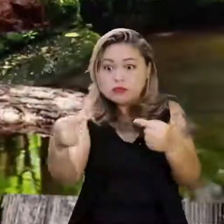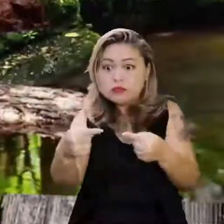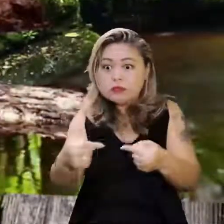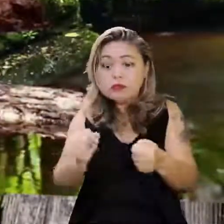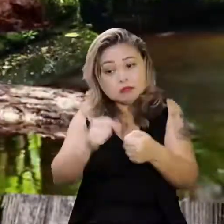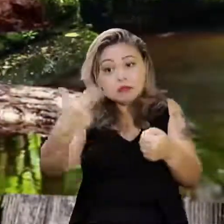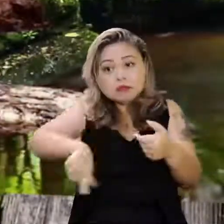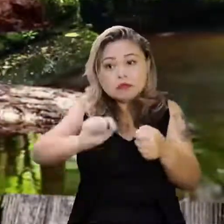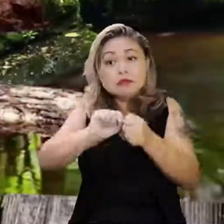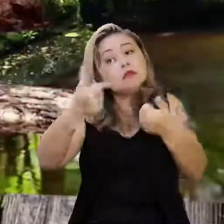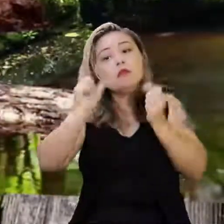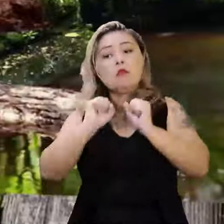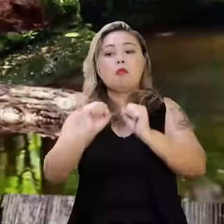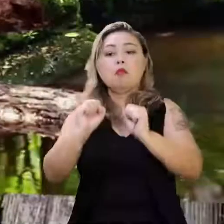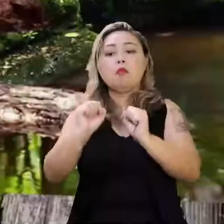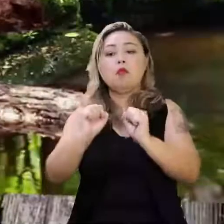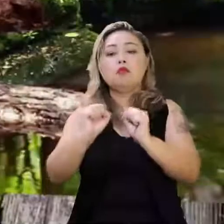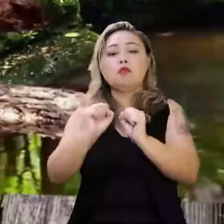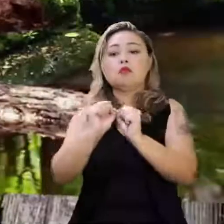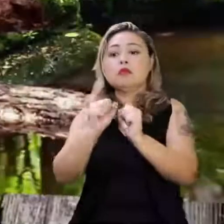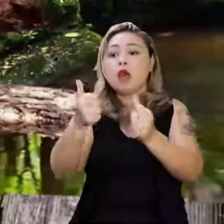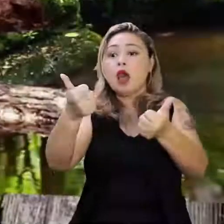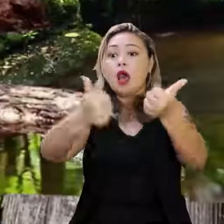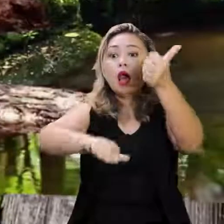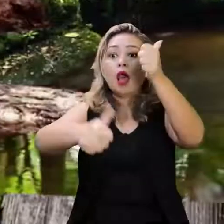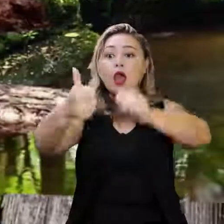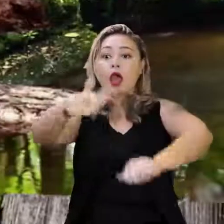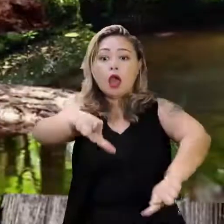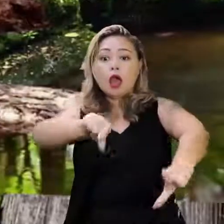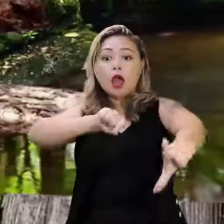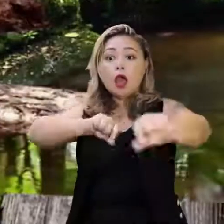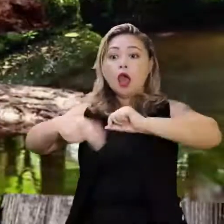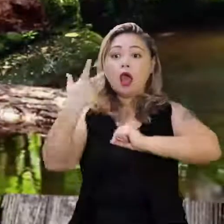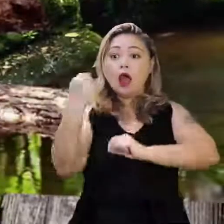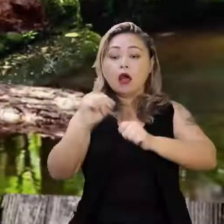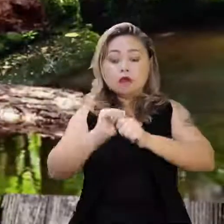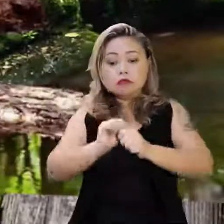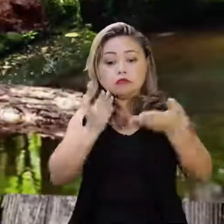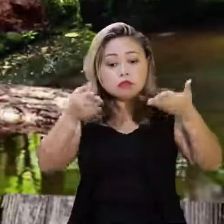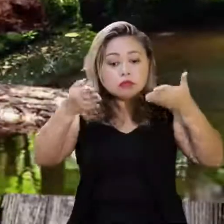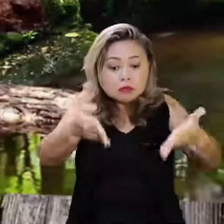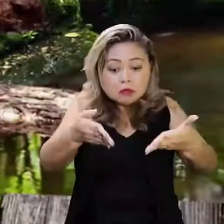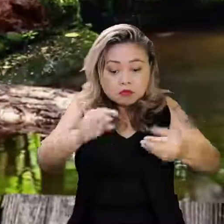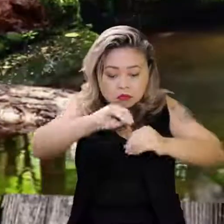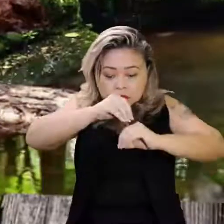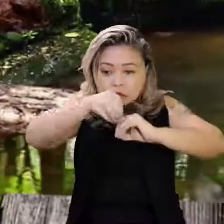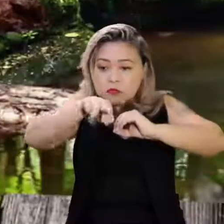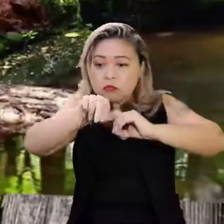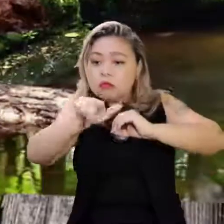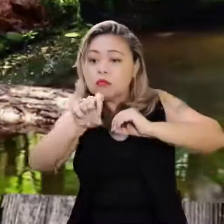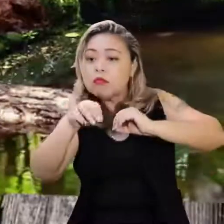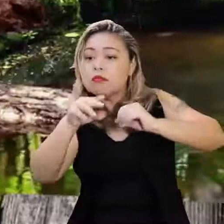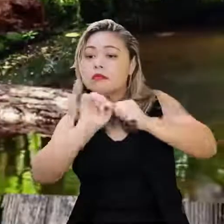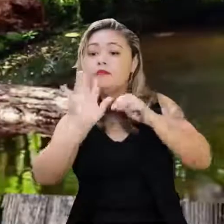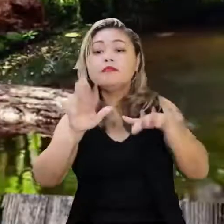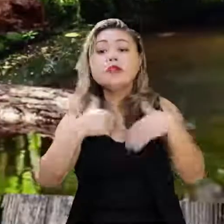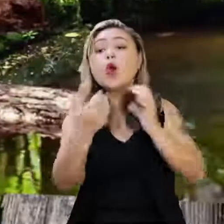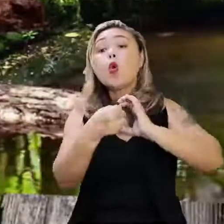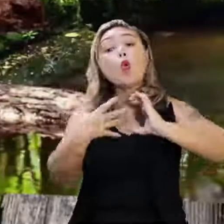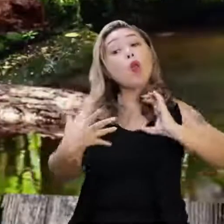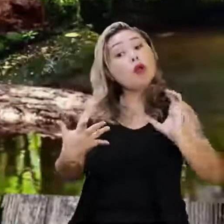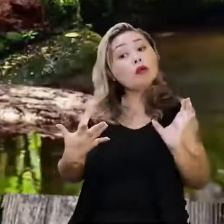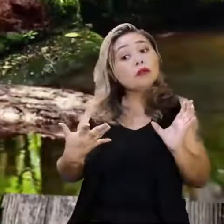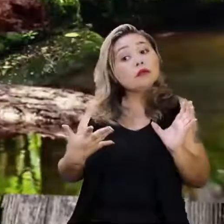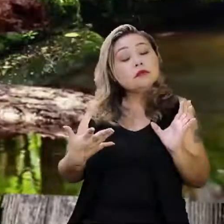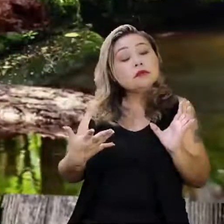ter, então, a questão da seleção natural atuando sobre esses organismos. E ela vai atuar sobre que